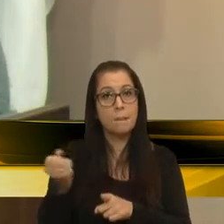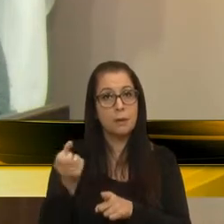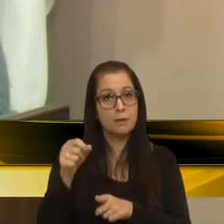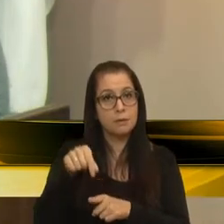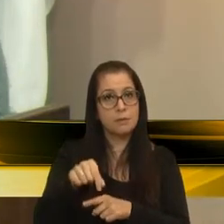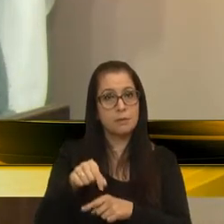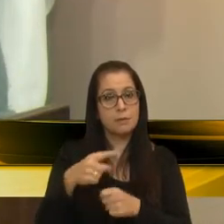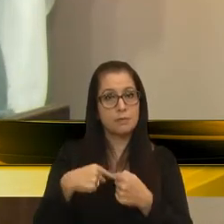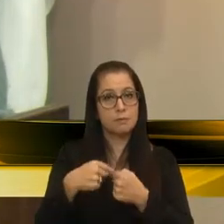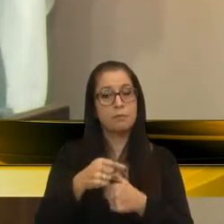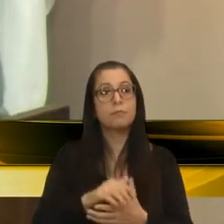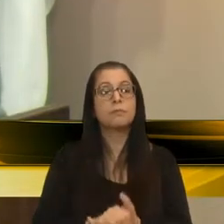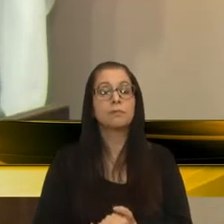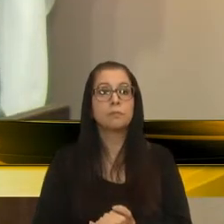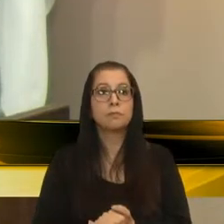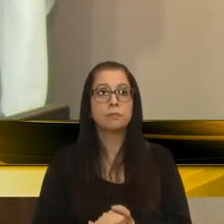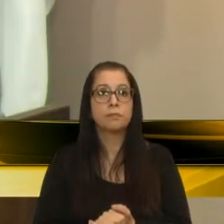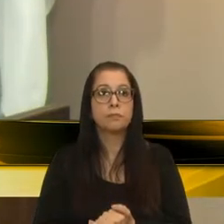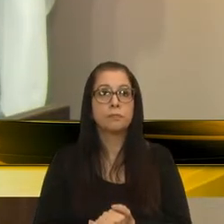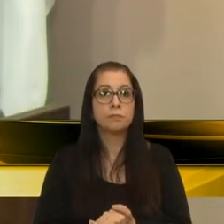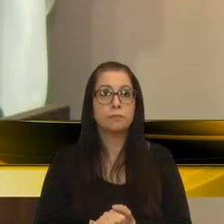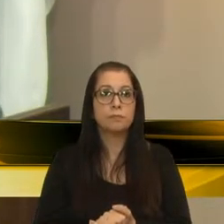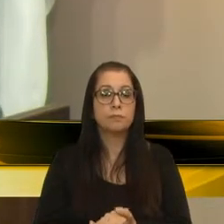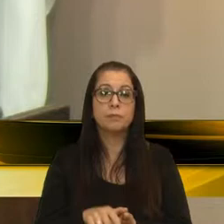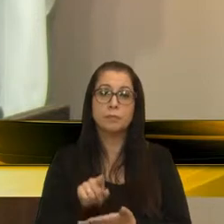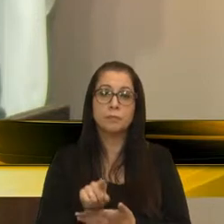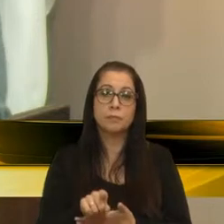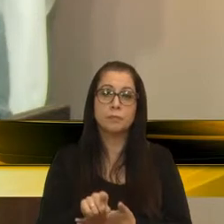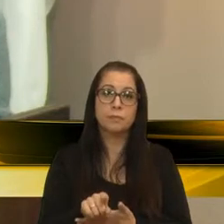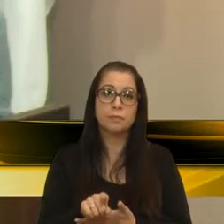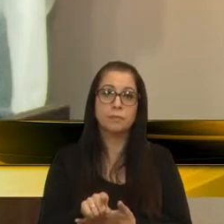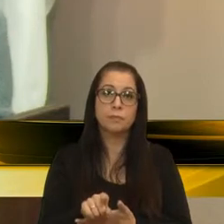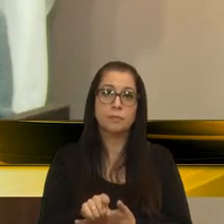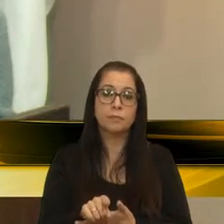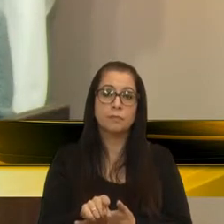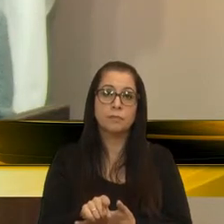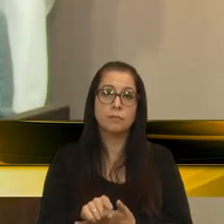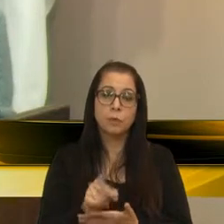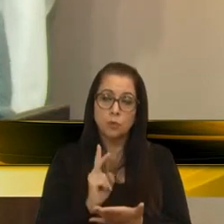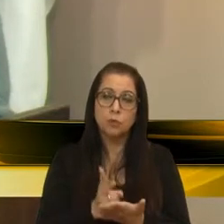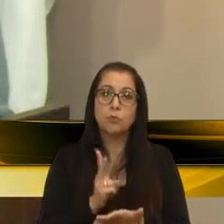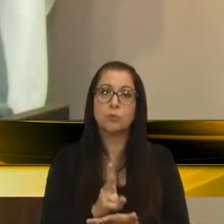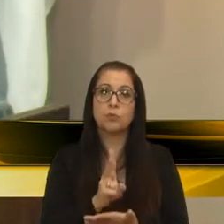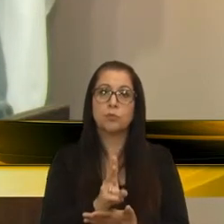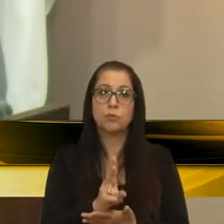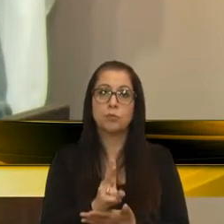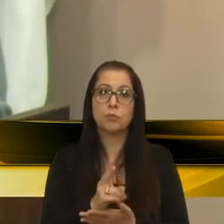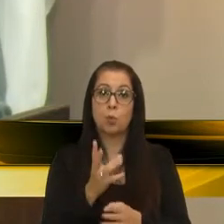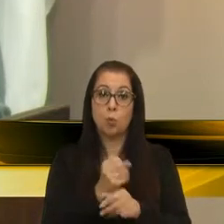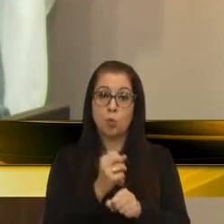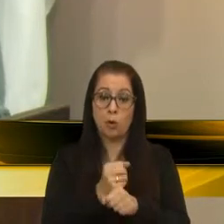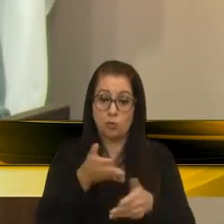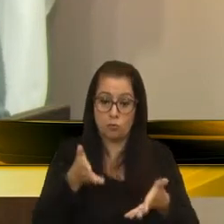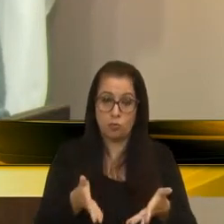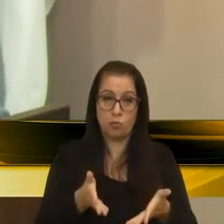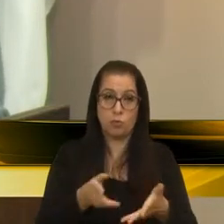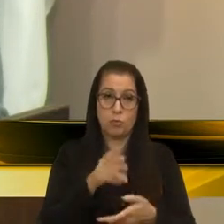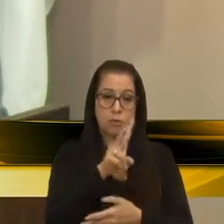município. Né? A previsão é que, dando andamento ao cálculo atual,